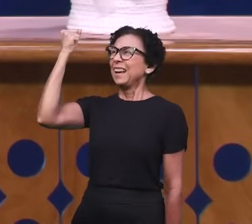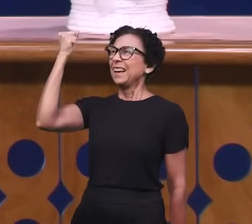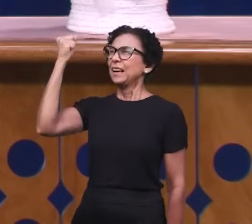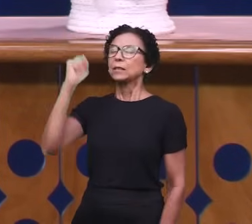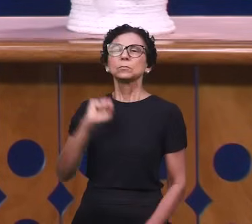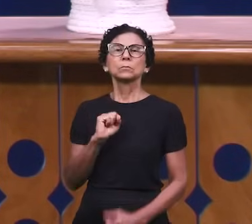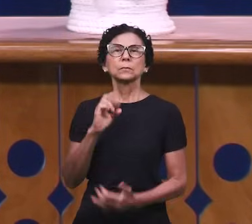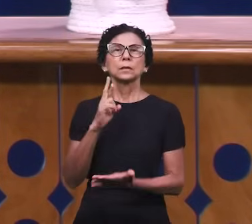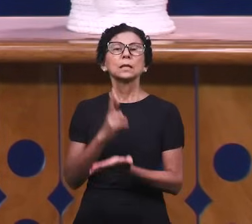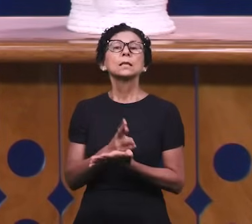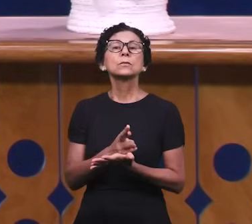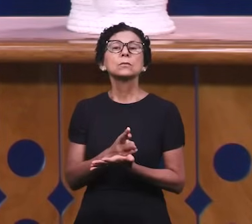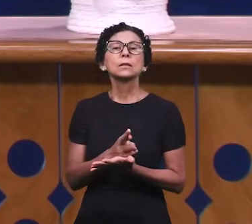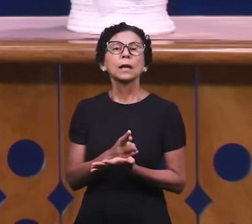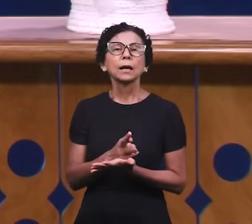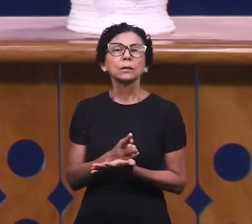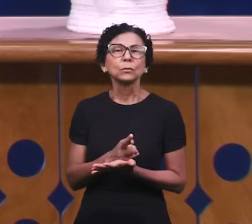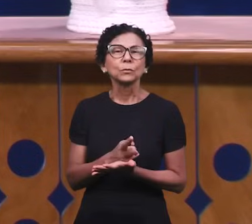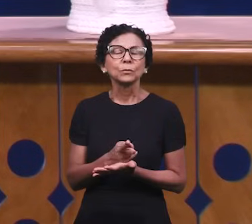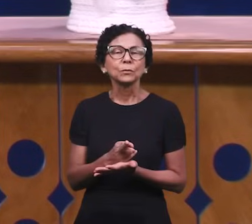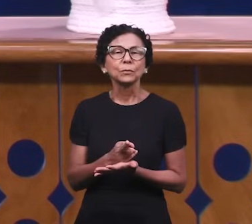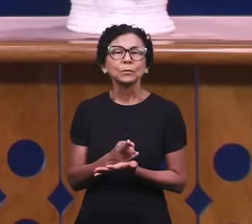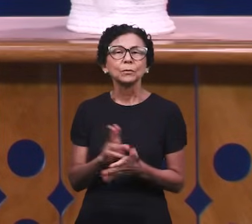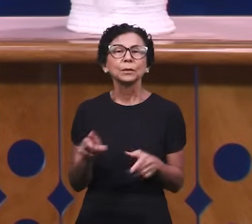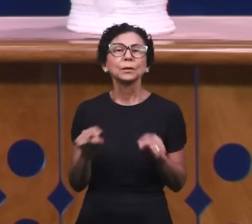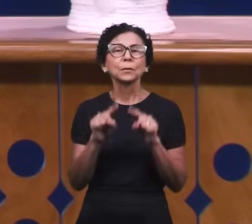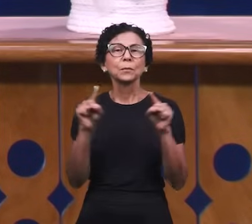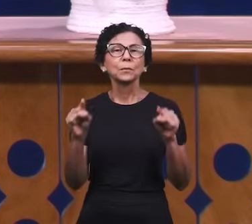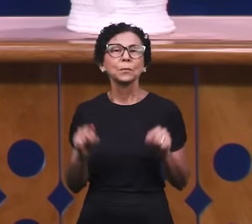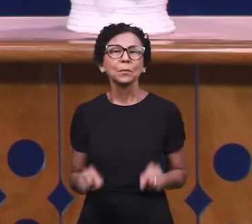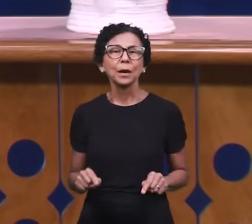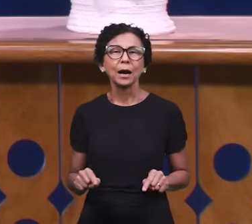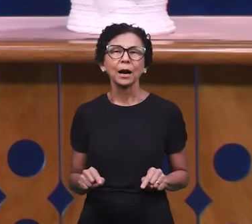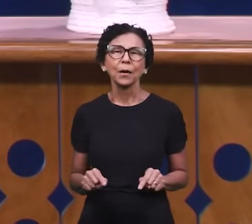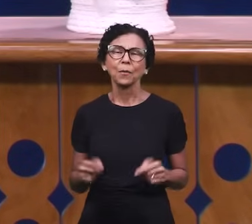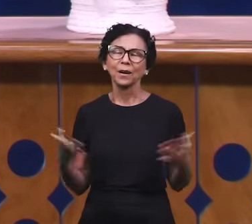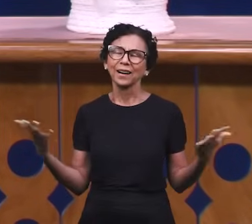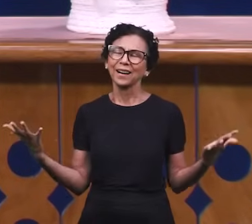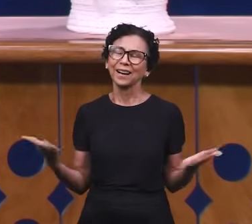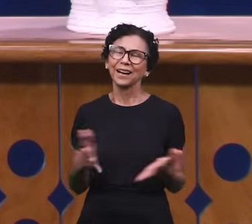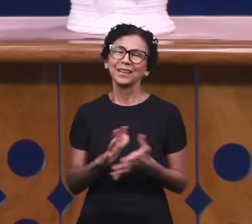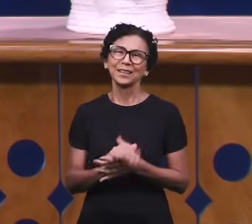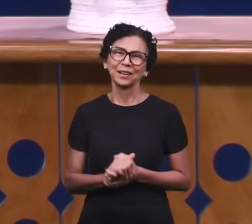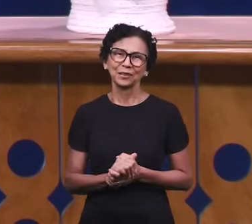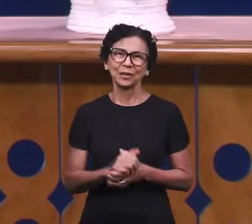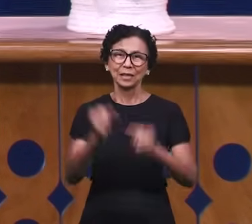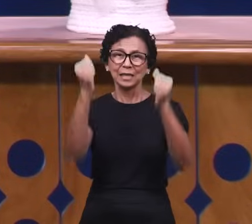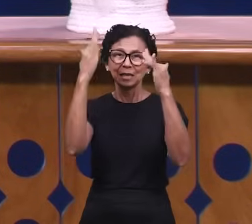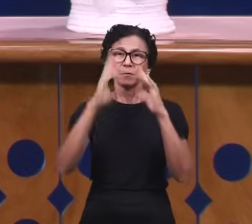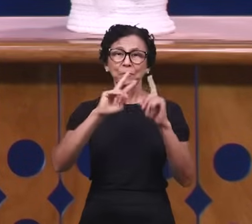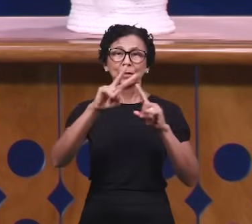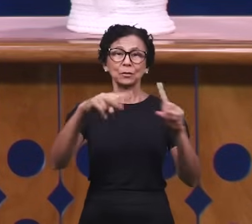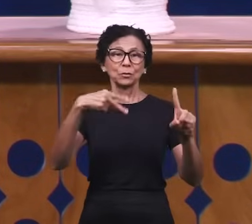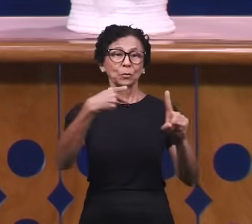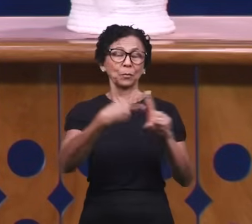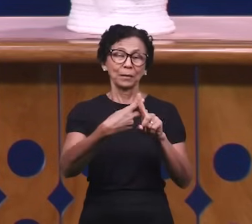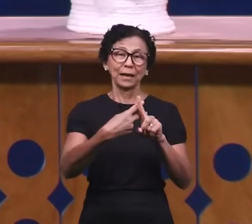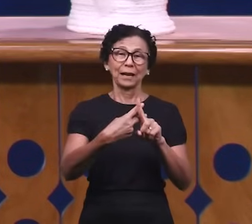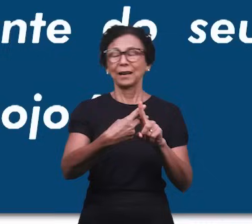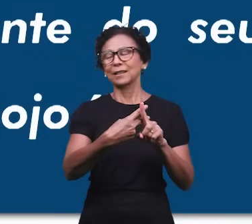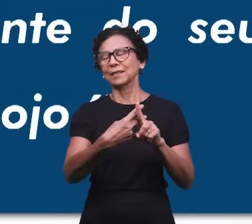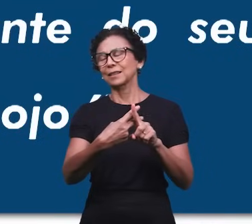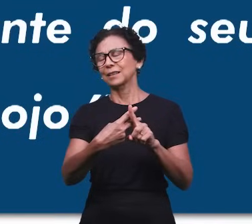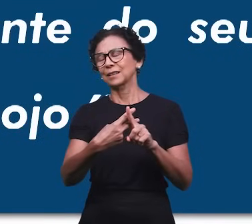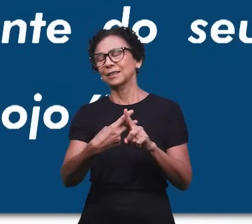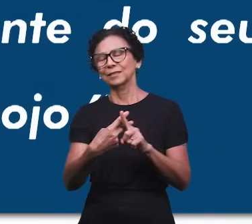vence, qual que foi o resultado? Ele sai tirando ali os despojos porque ele sai mais enriquecido que antes.